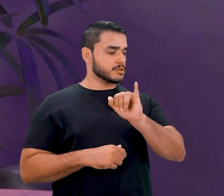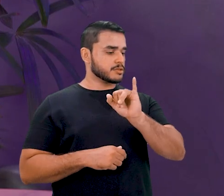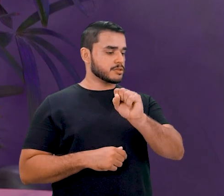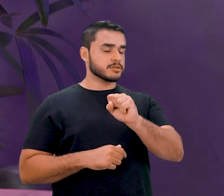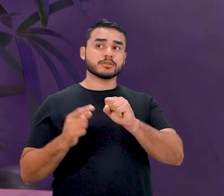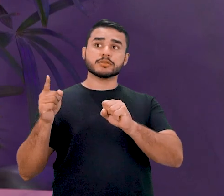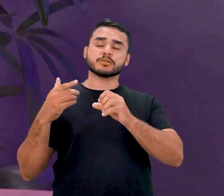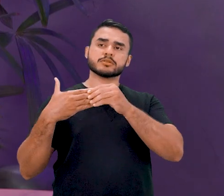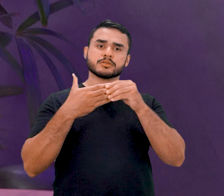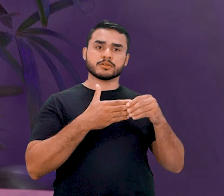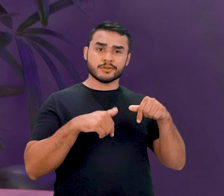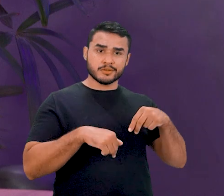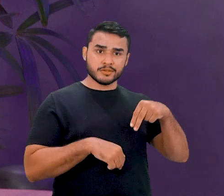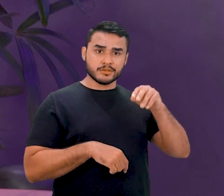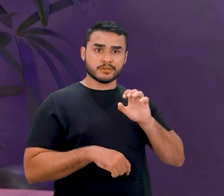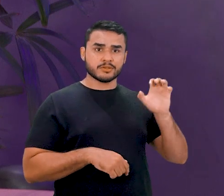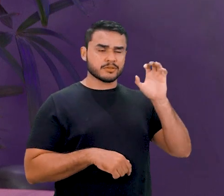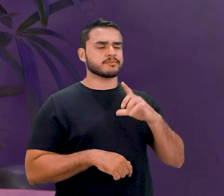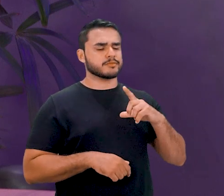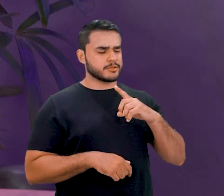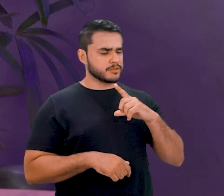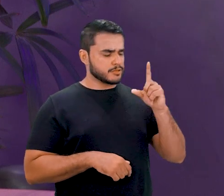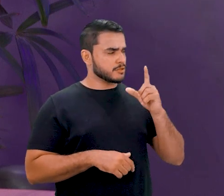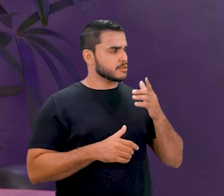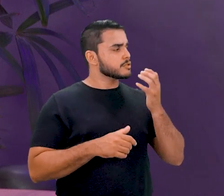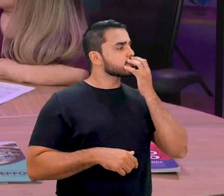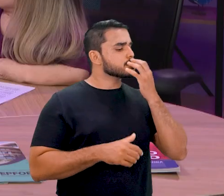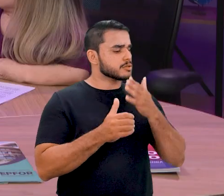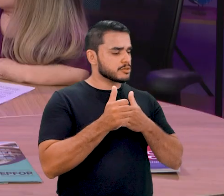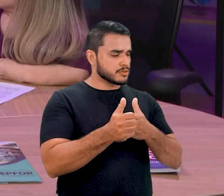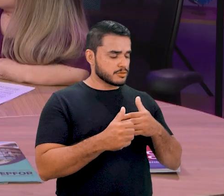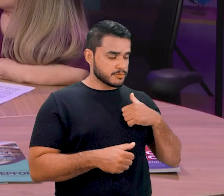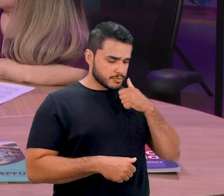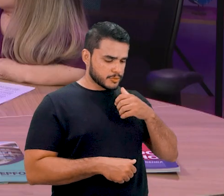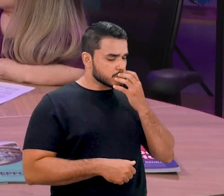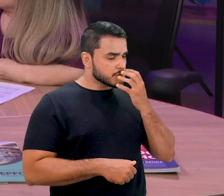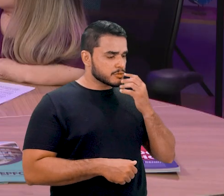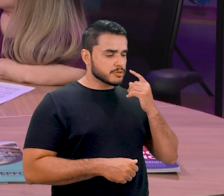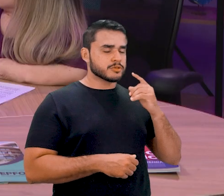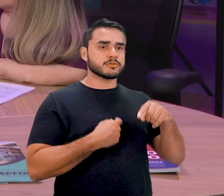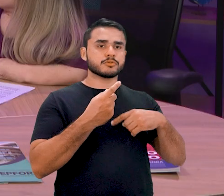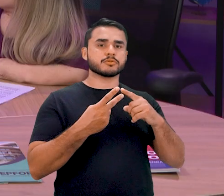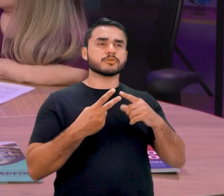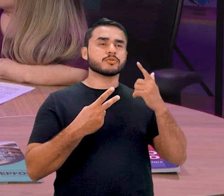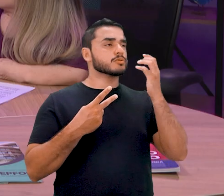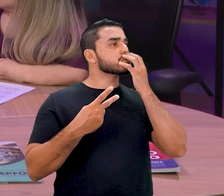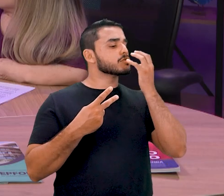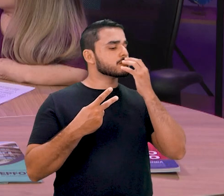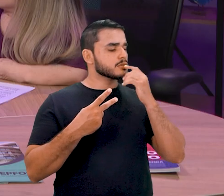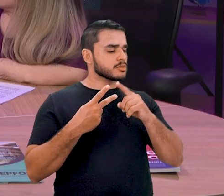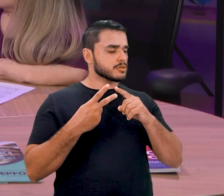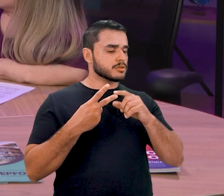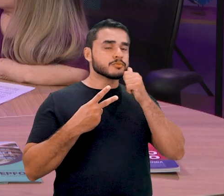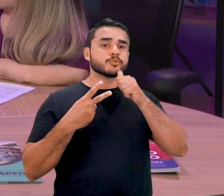cães-guia para o Nordeste. Tem cão-guia na Bahia, tem depois da Bela, que é o meu cão-guia, um ano depois veio outro cão-guia para Ana